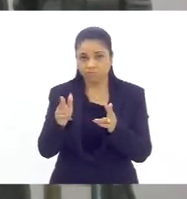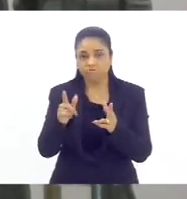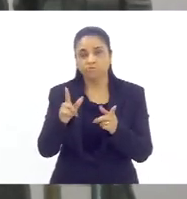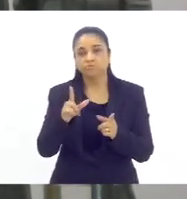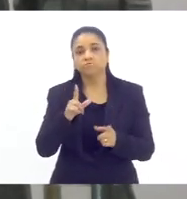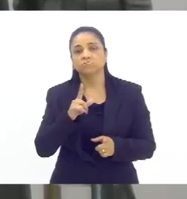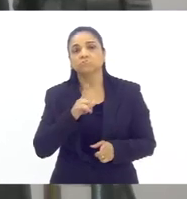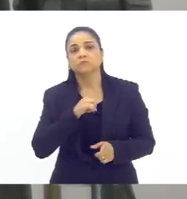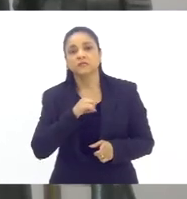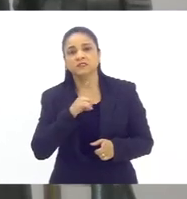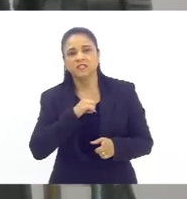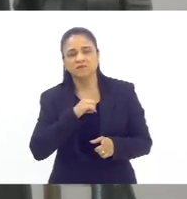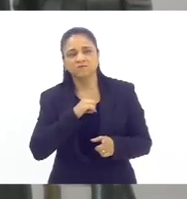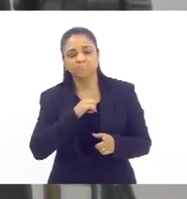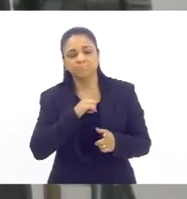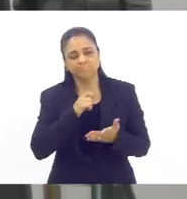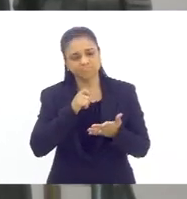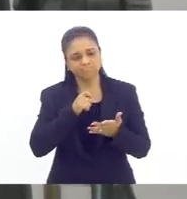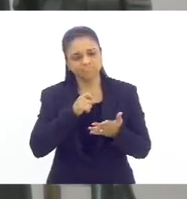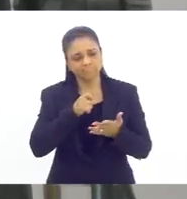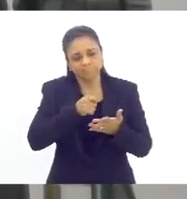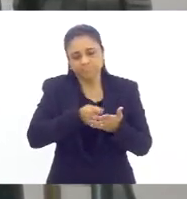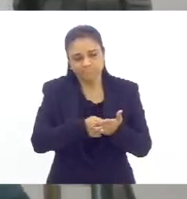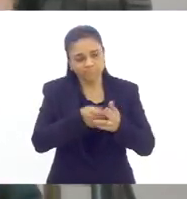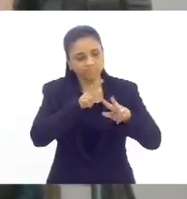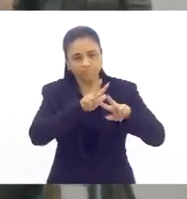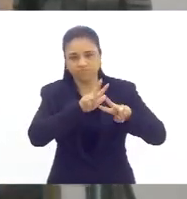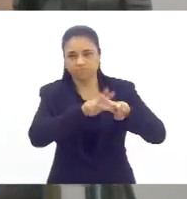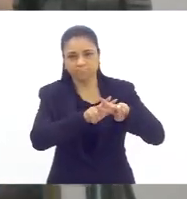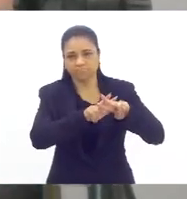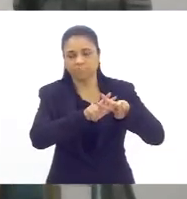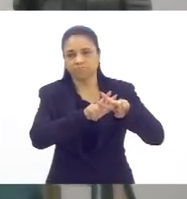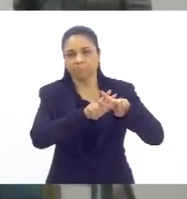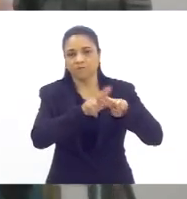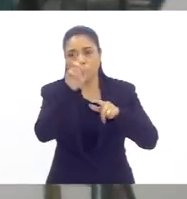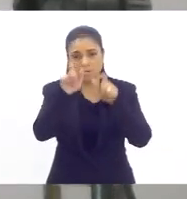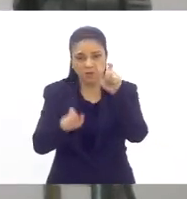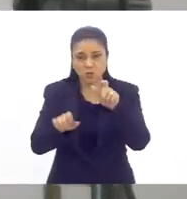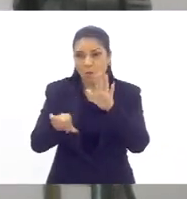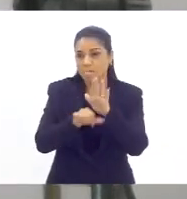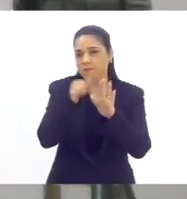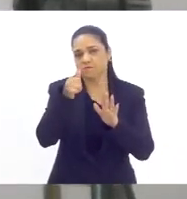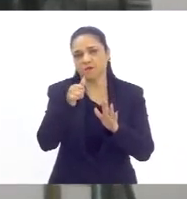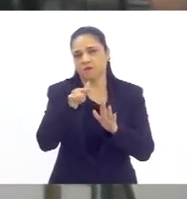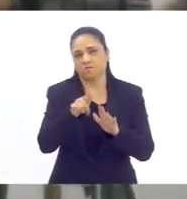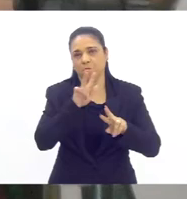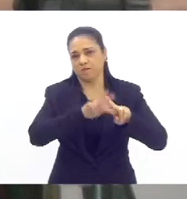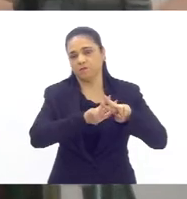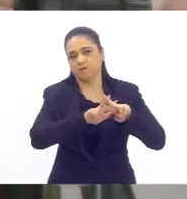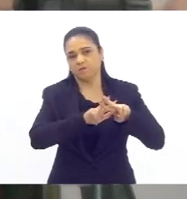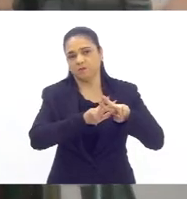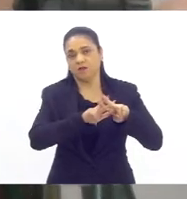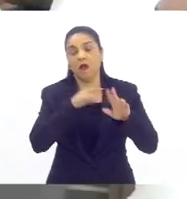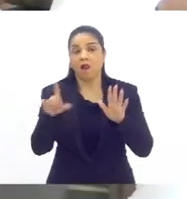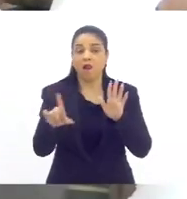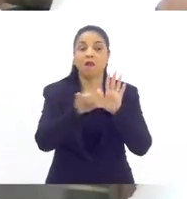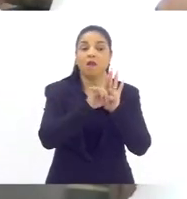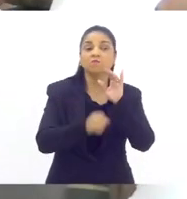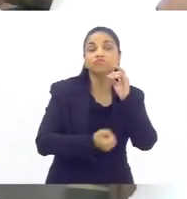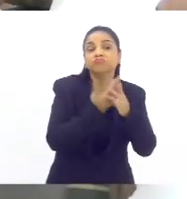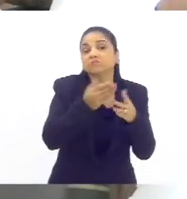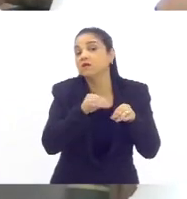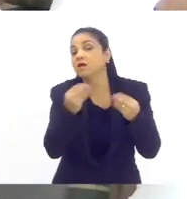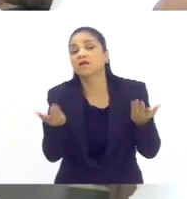na soltura de pessoas primárias Então eu não sei depois é bom saber isso a gente faz uma lei e fica Ah ótimo fiz a lei sim mas e aí